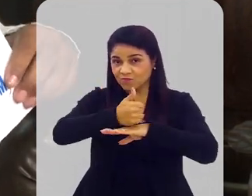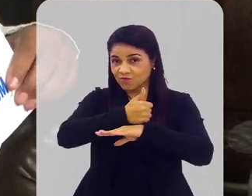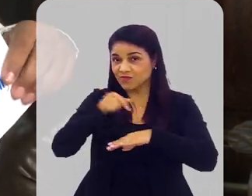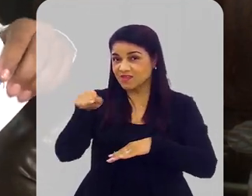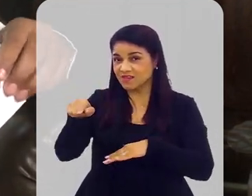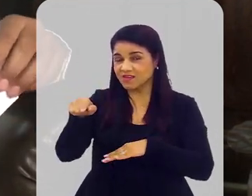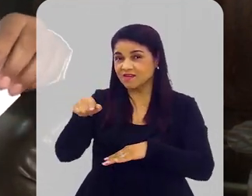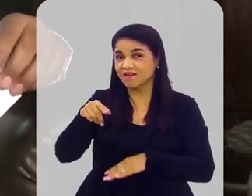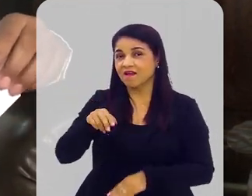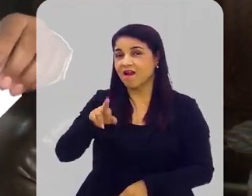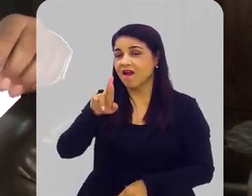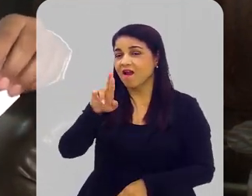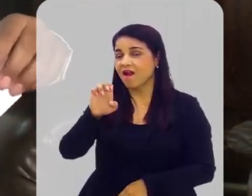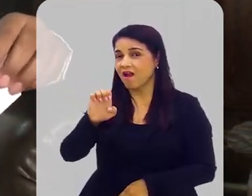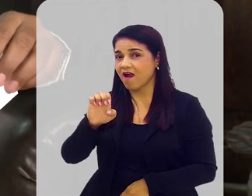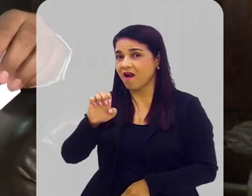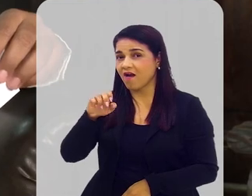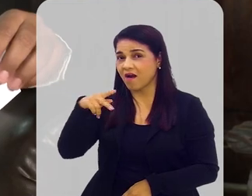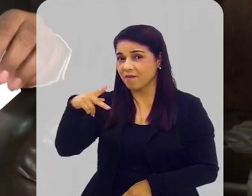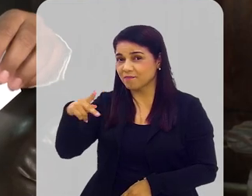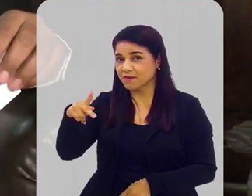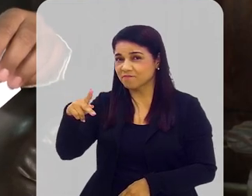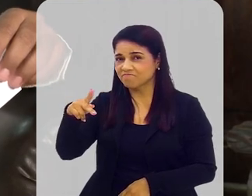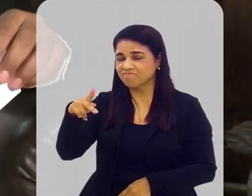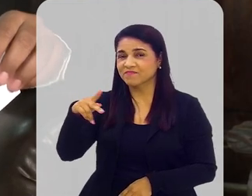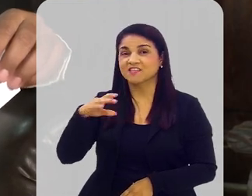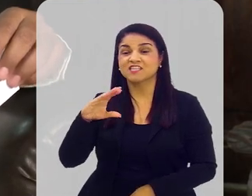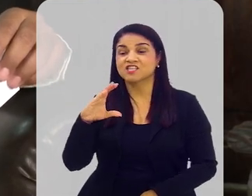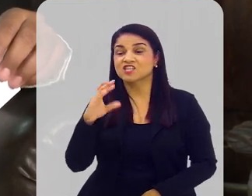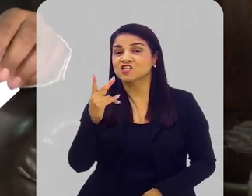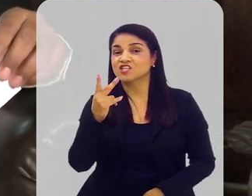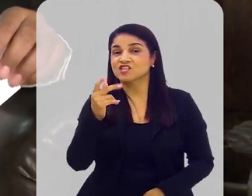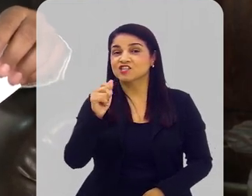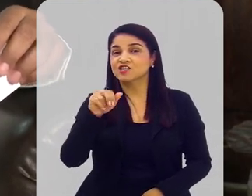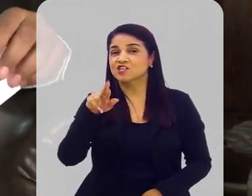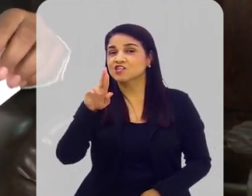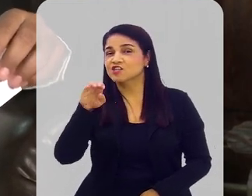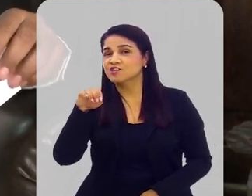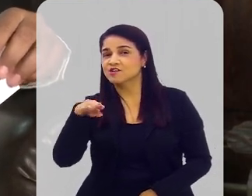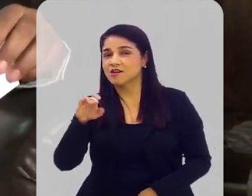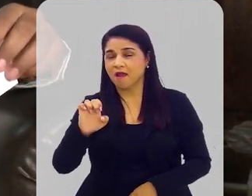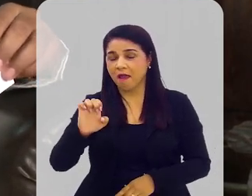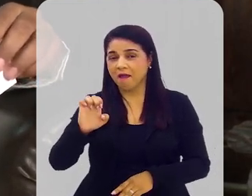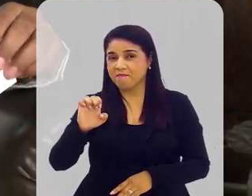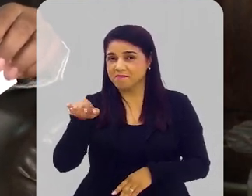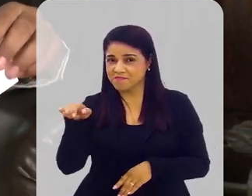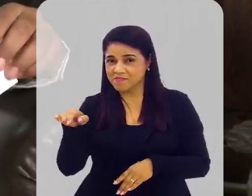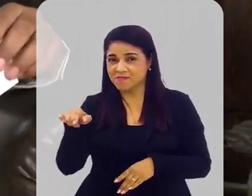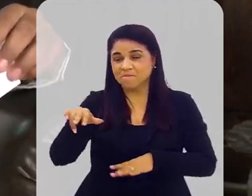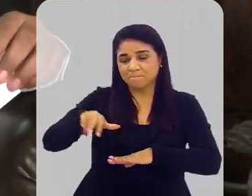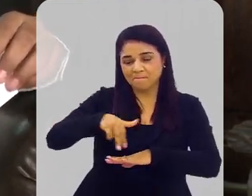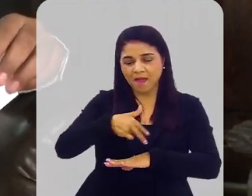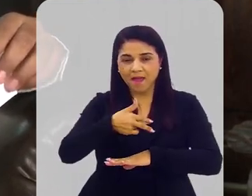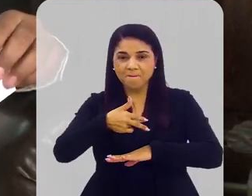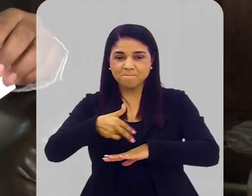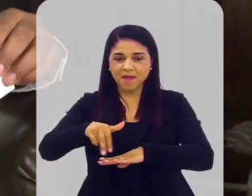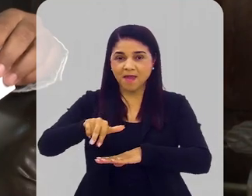verdade, ele não é um rapper, charmeiro. Dança um charme e ele é teacher de dance. O cara,